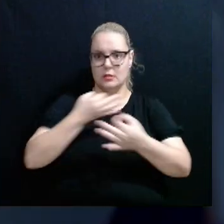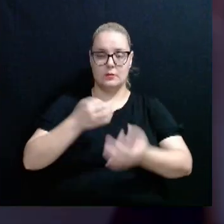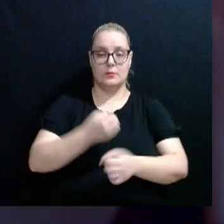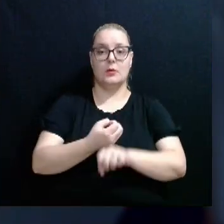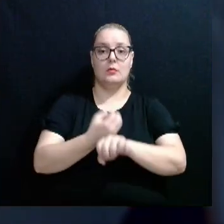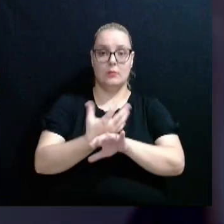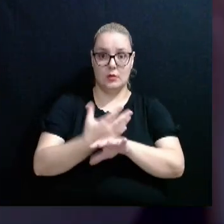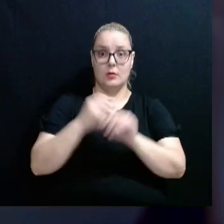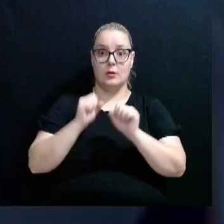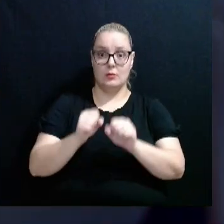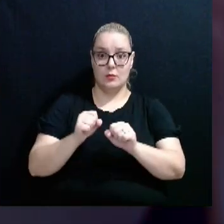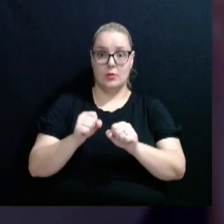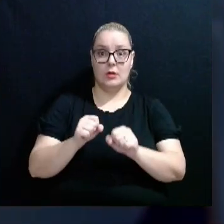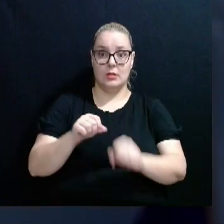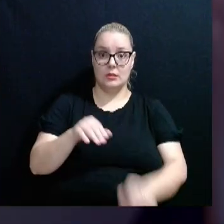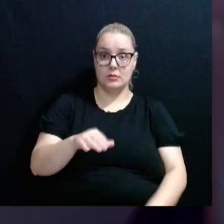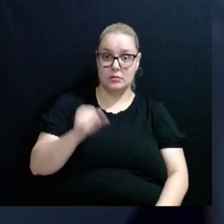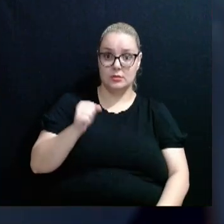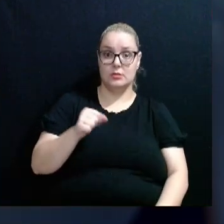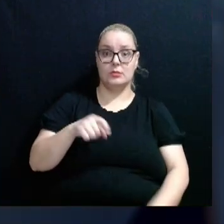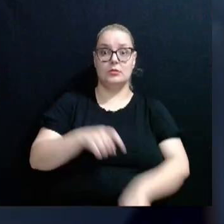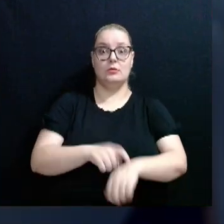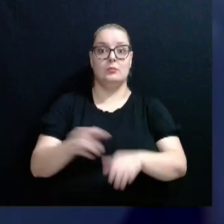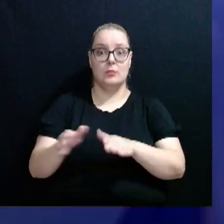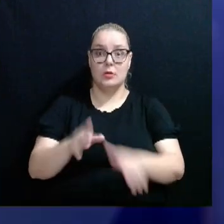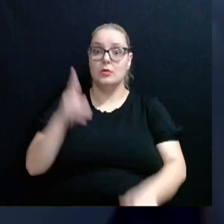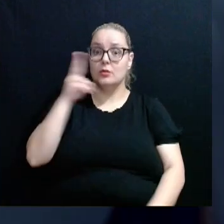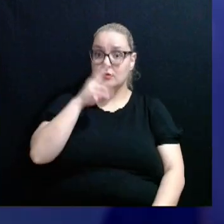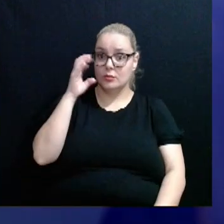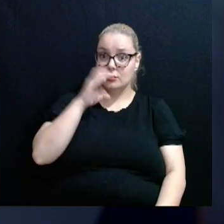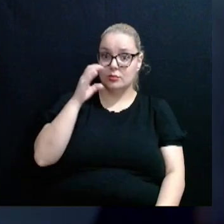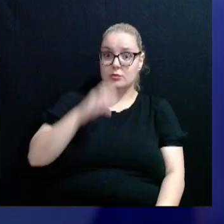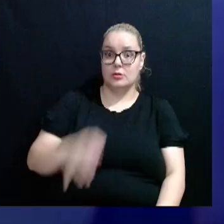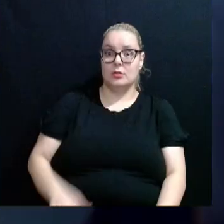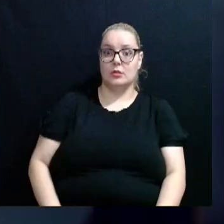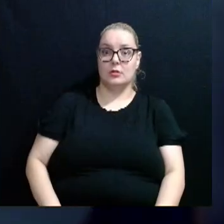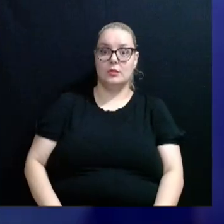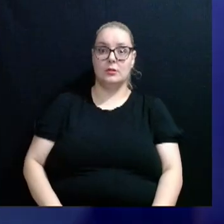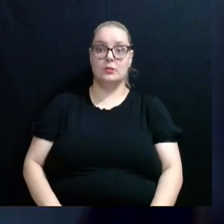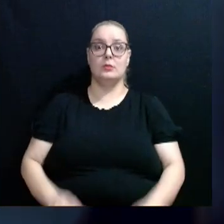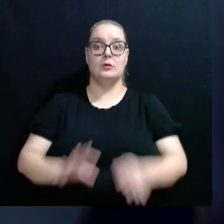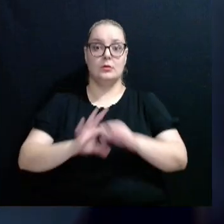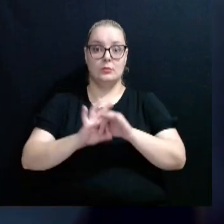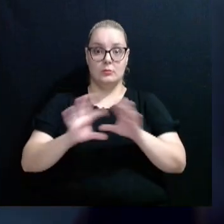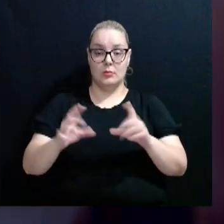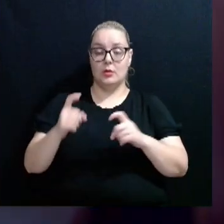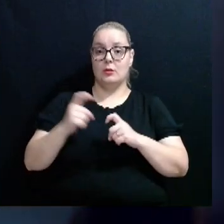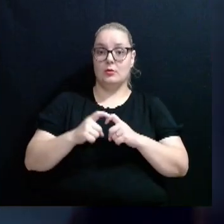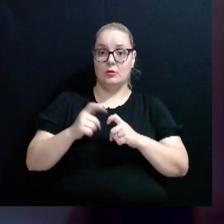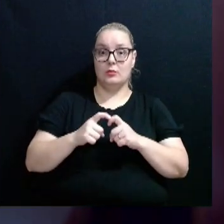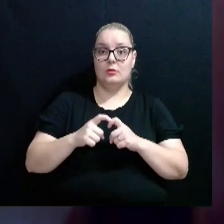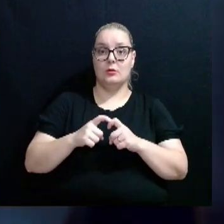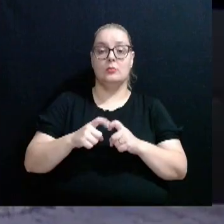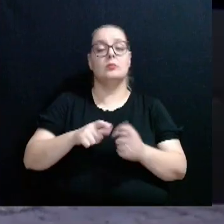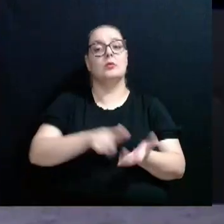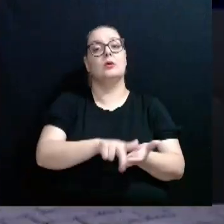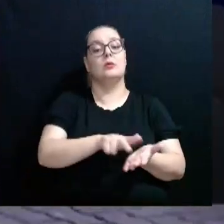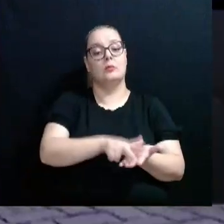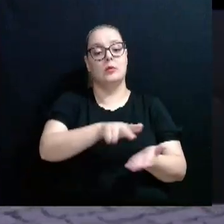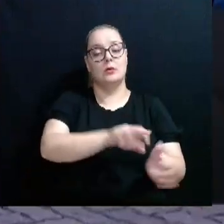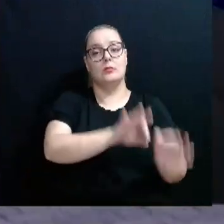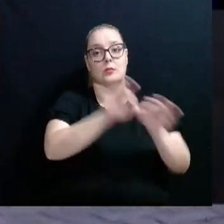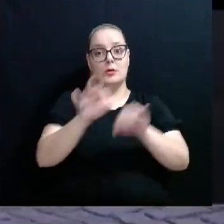ser acionada em situações de urgência e emergência, permitindo que o médico regulador acompanhe em tempo real